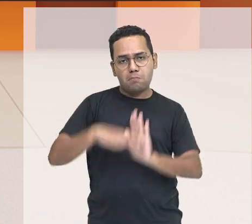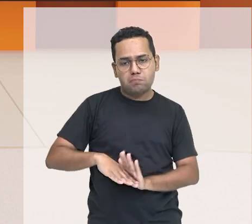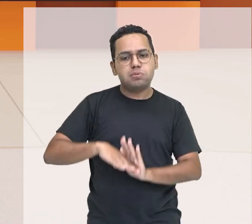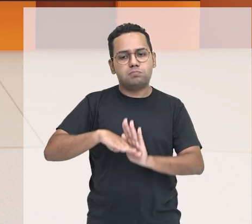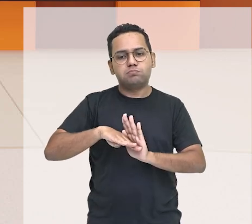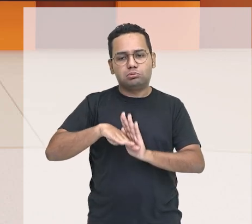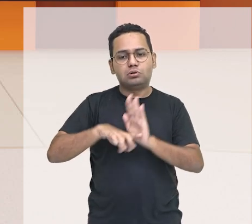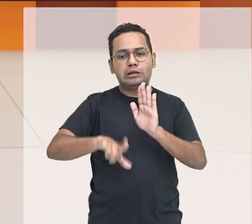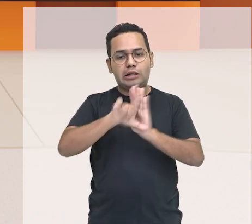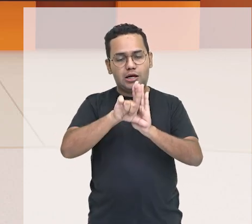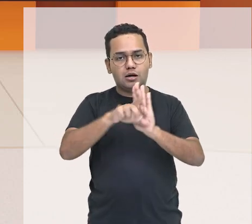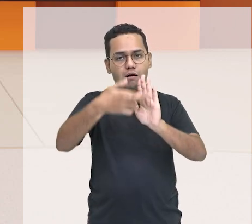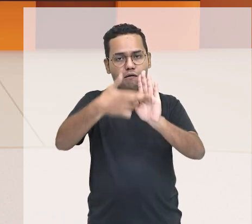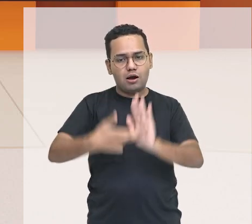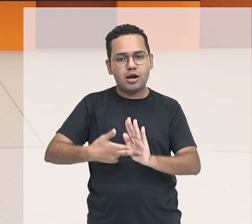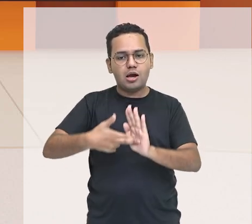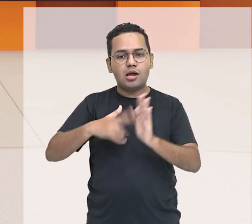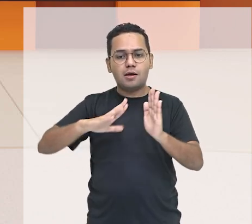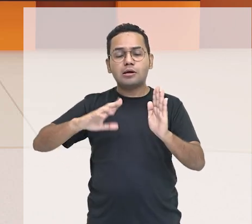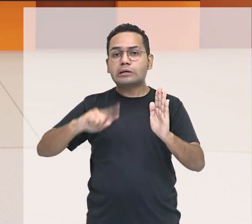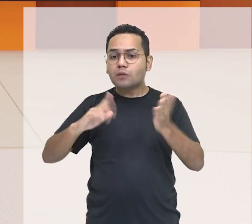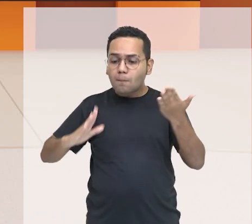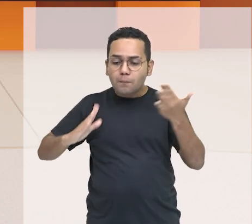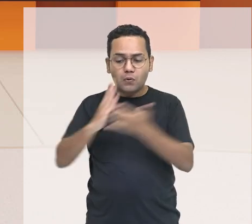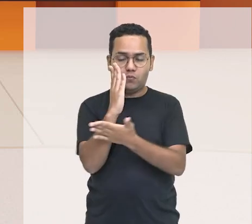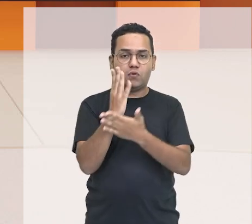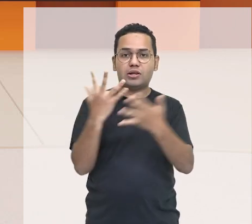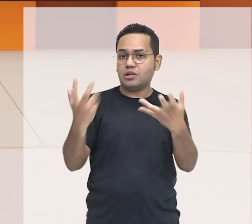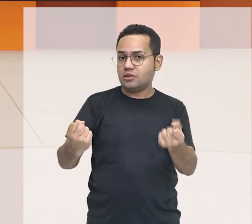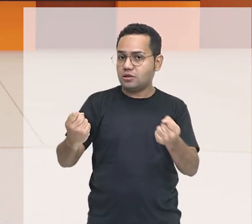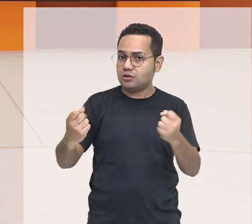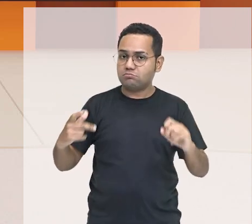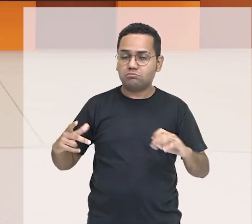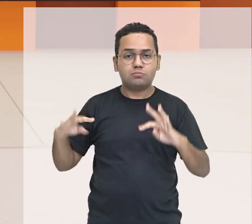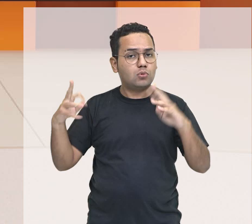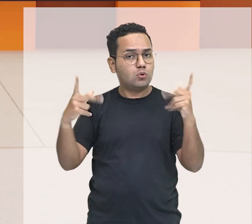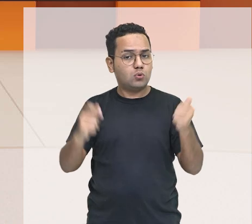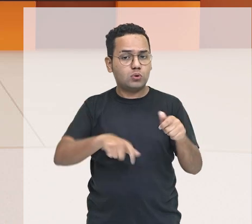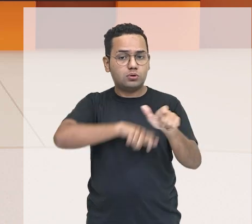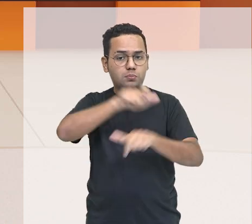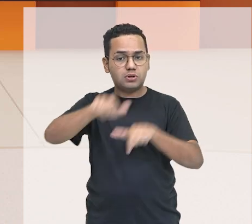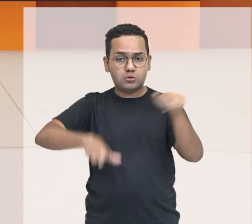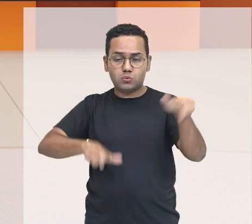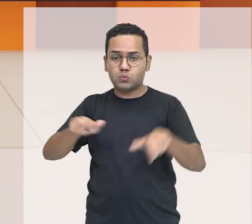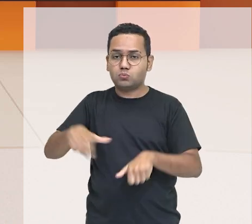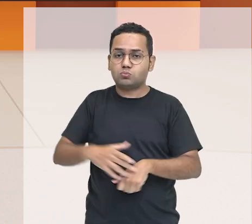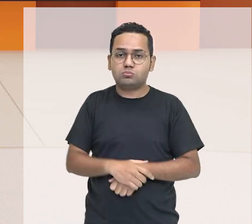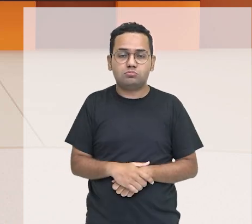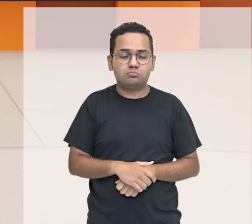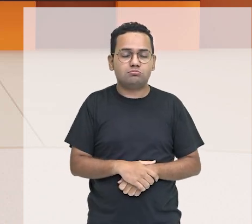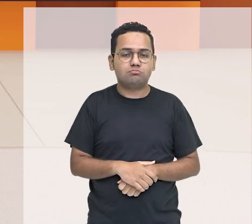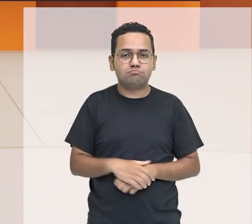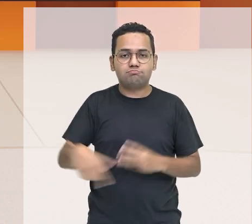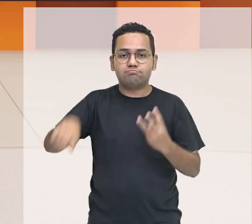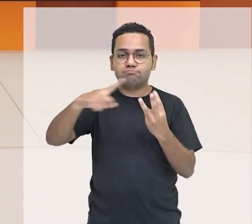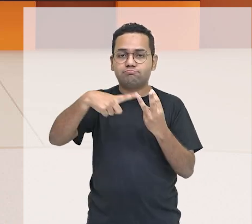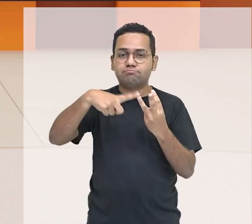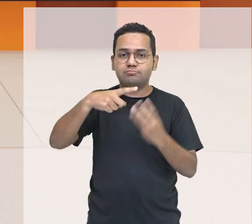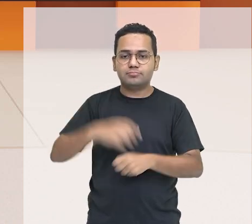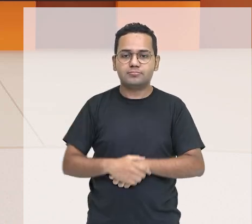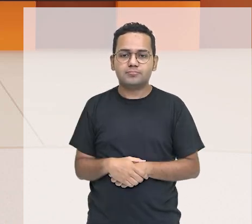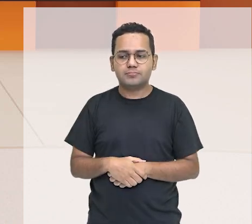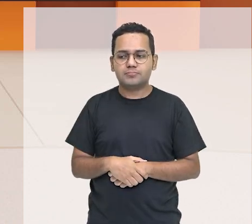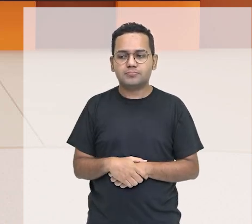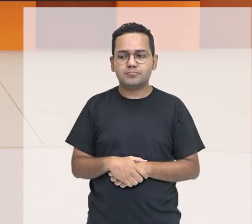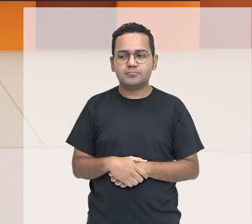são aprovadas e aceitas por todos, né? Então, essa aí é chamada da dominação